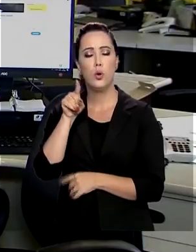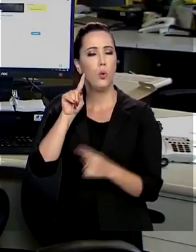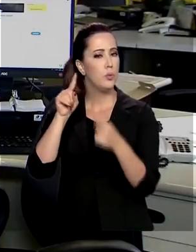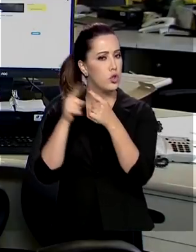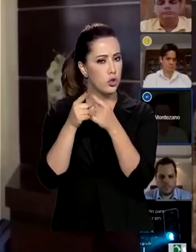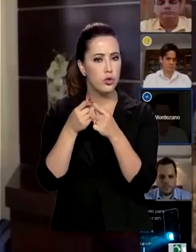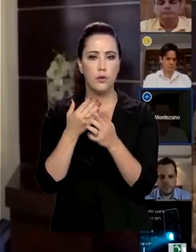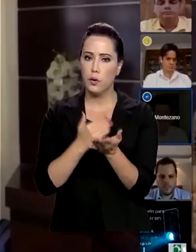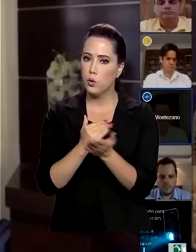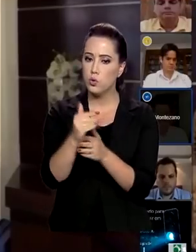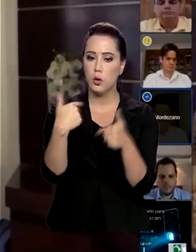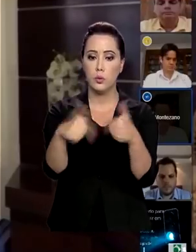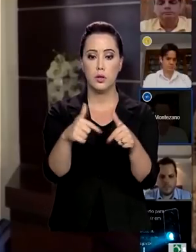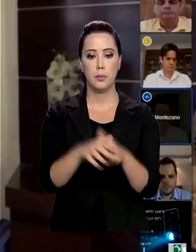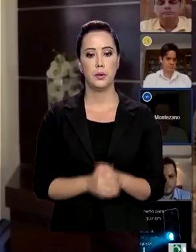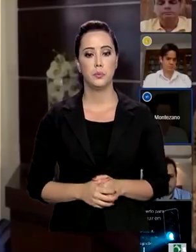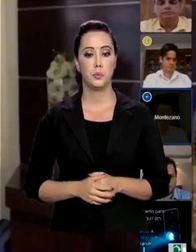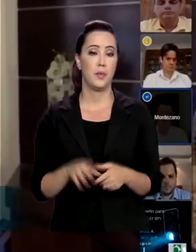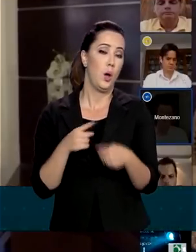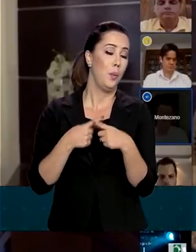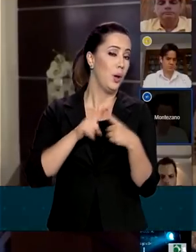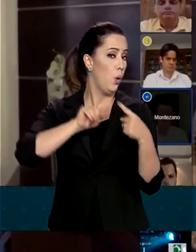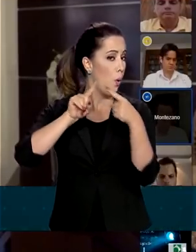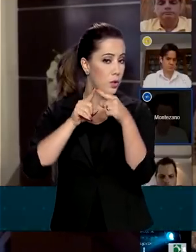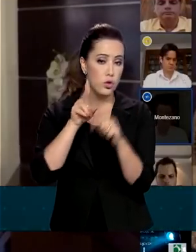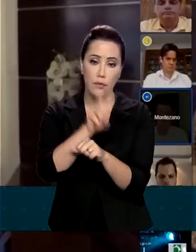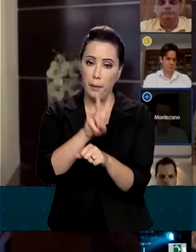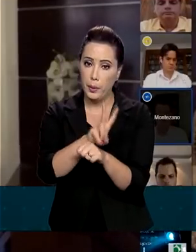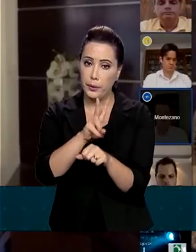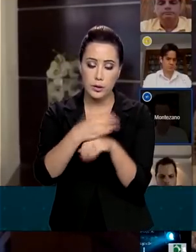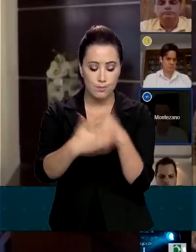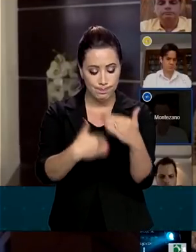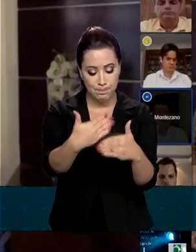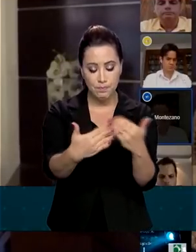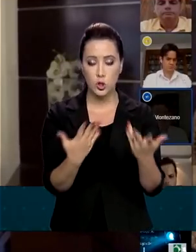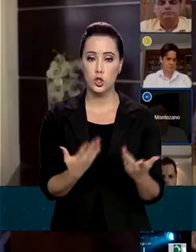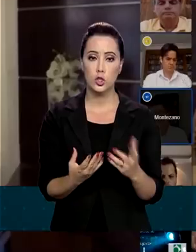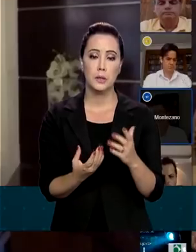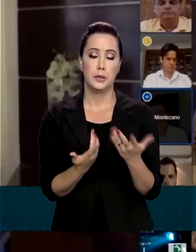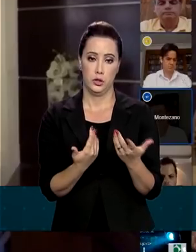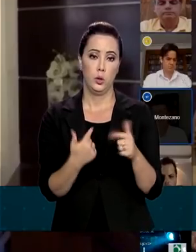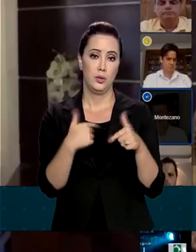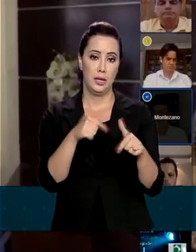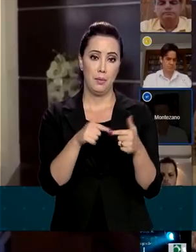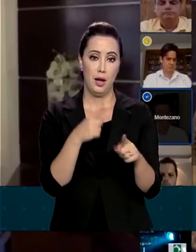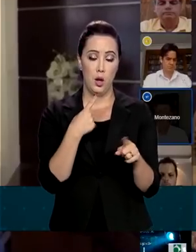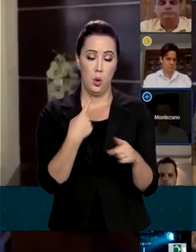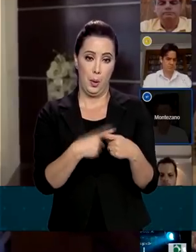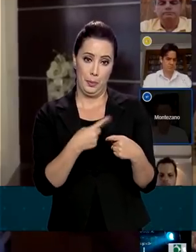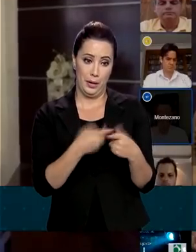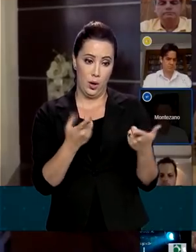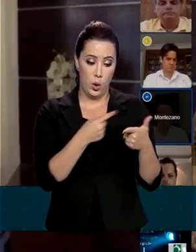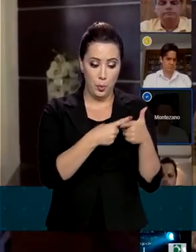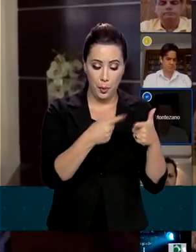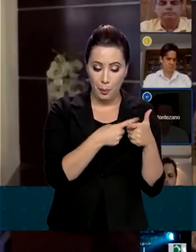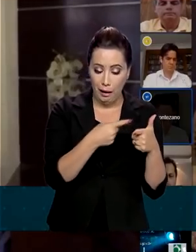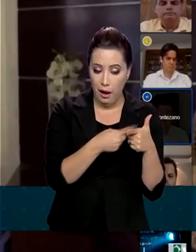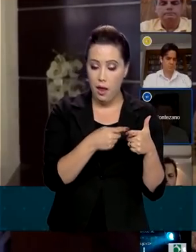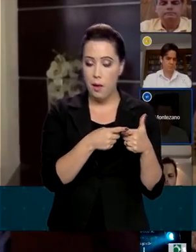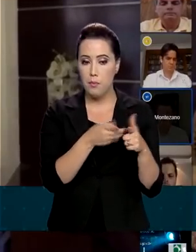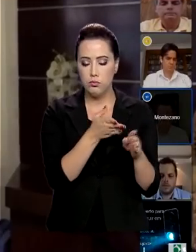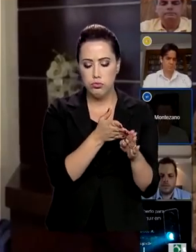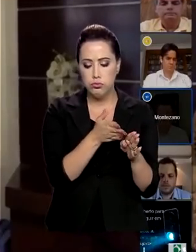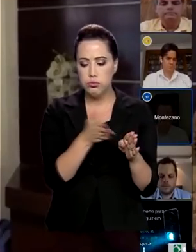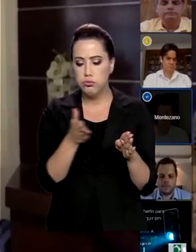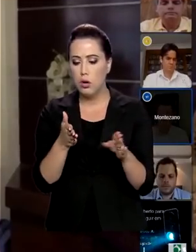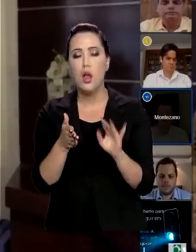empregos. A ideia é a gente proteja essa cadeia ao longo dessa crise transitória, porque é verdade, gente, é que a crise vai passar. Daqui